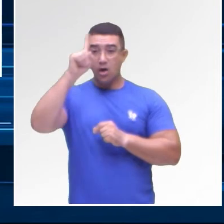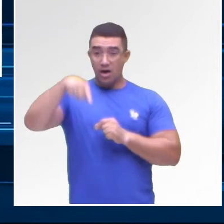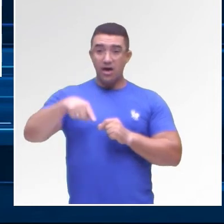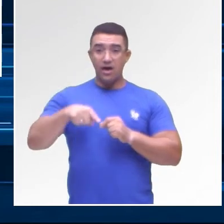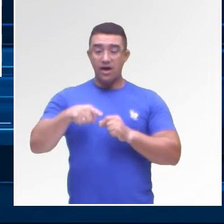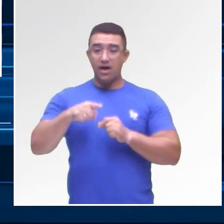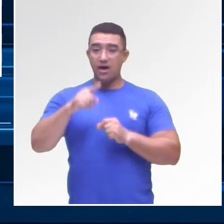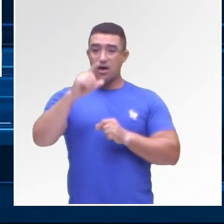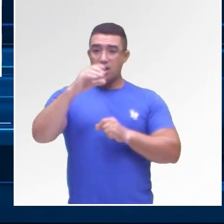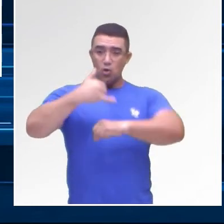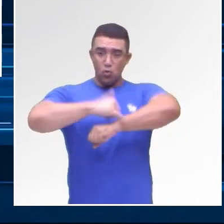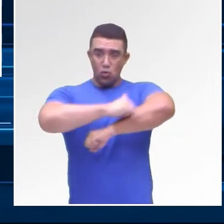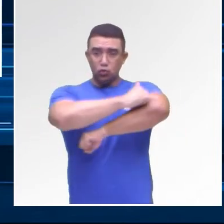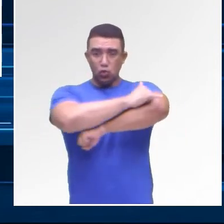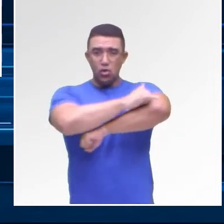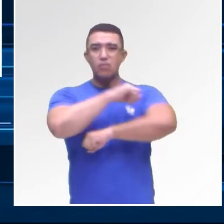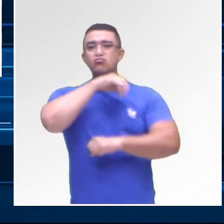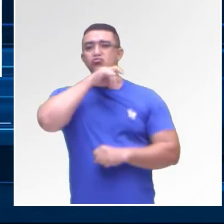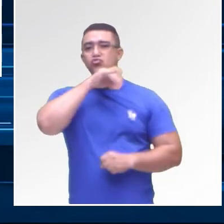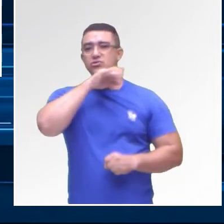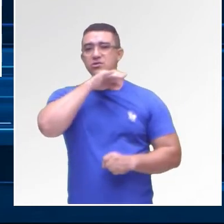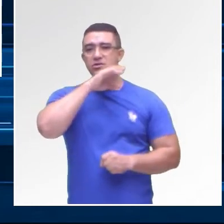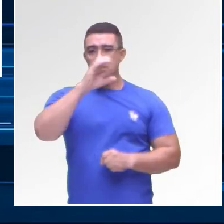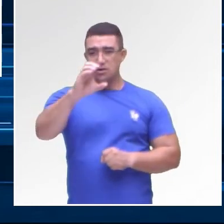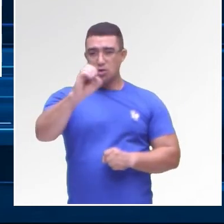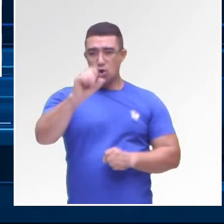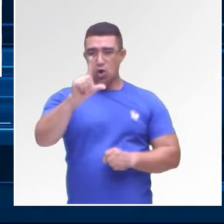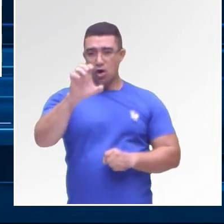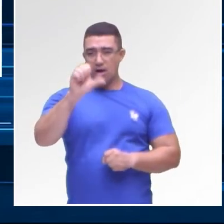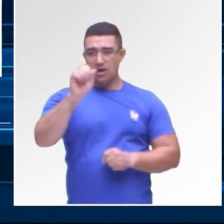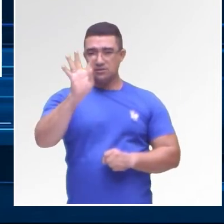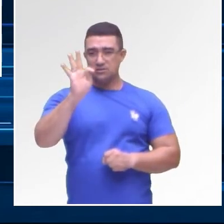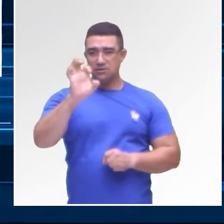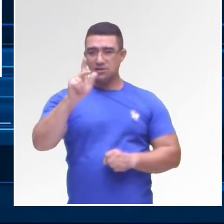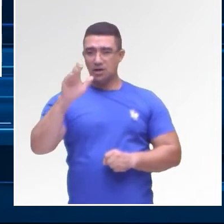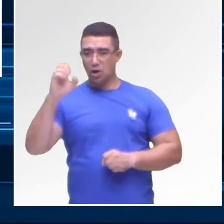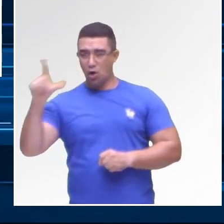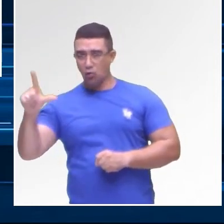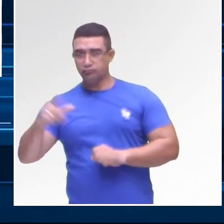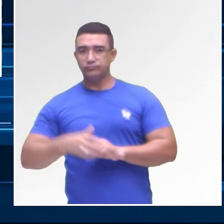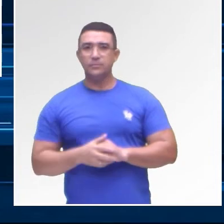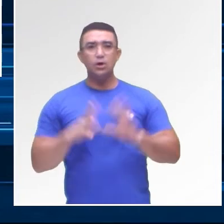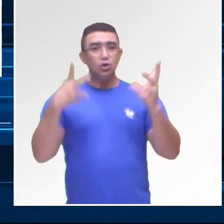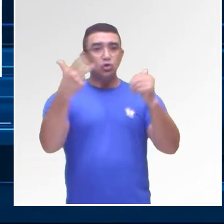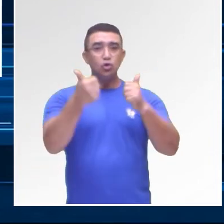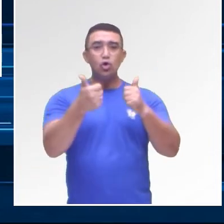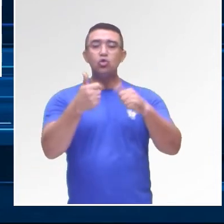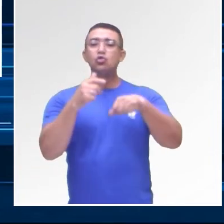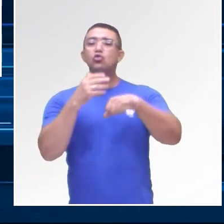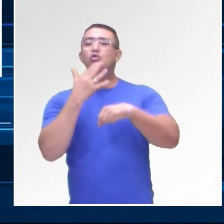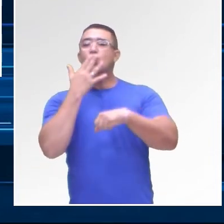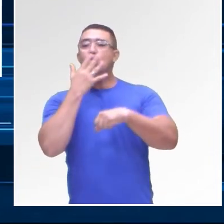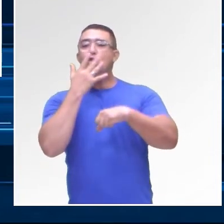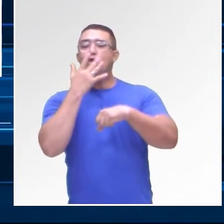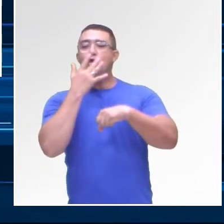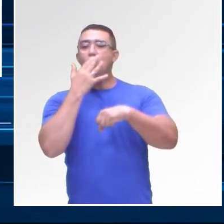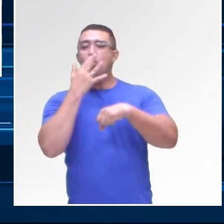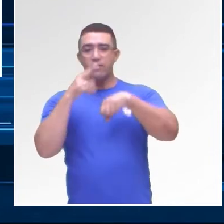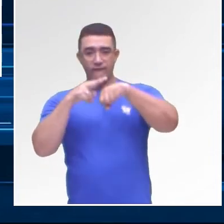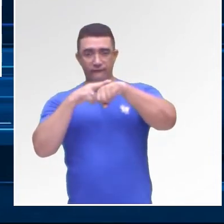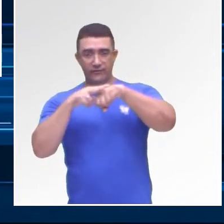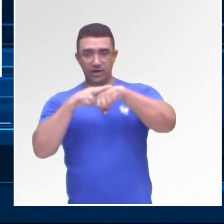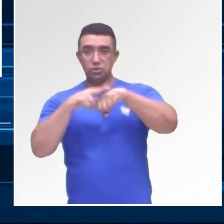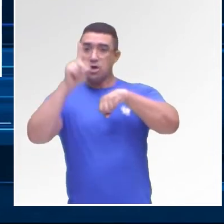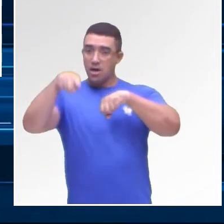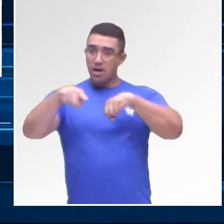ruim, que são esses aqui, tá? E todos que são esferas em verde é o colesterol